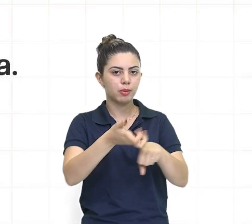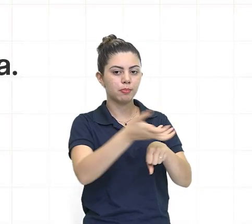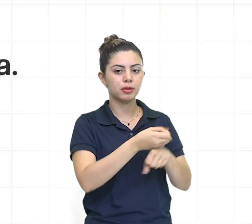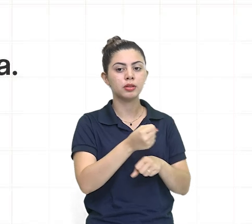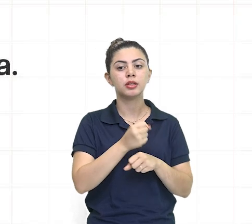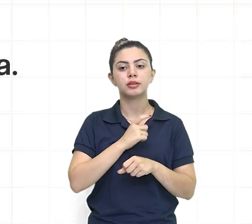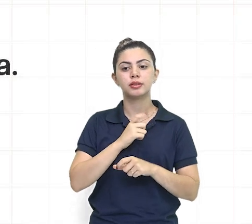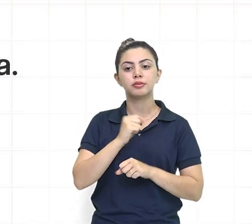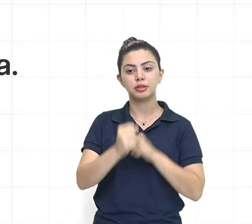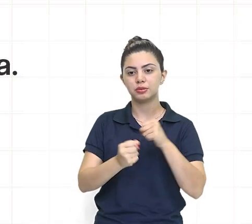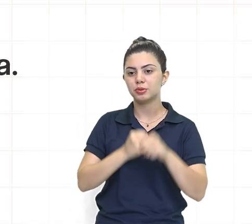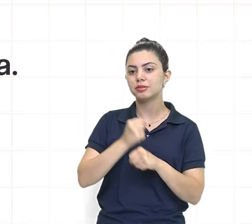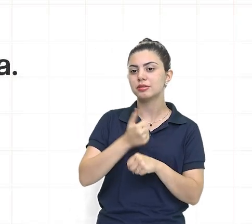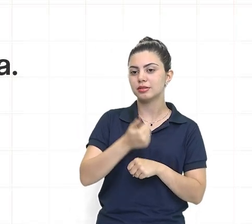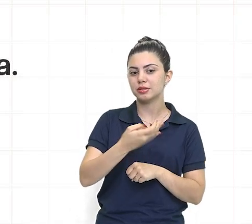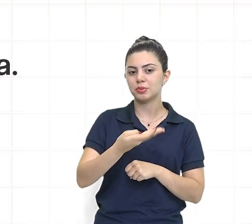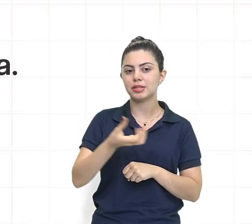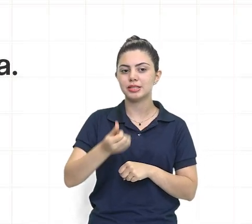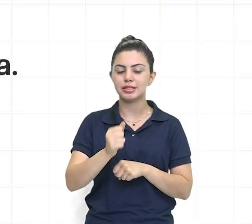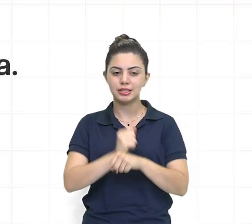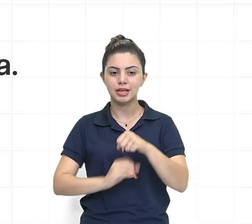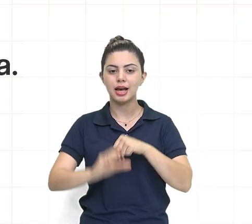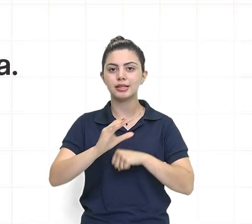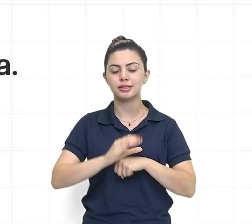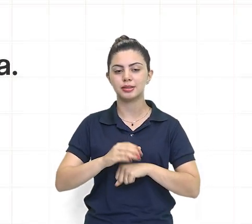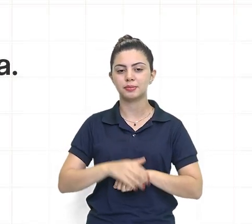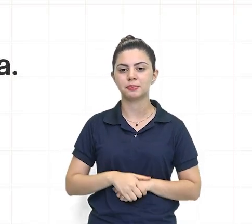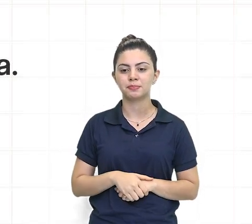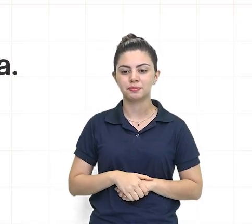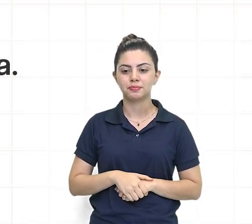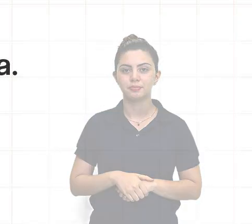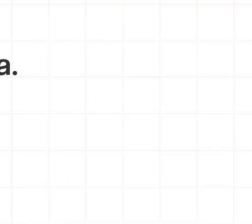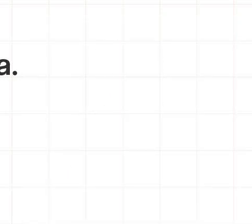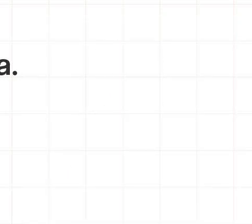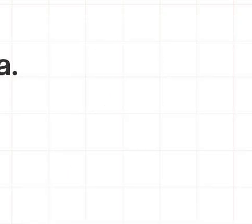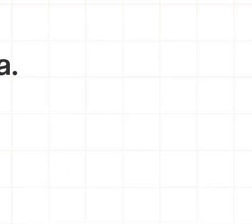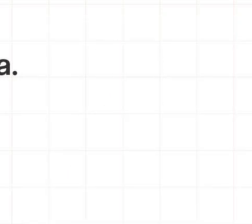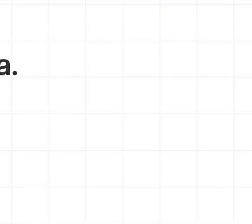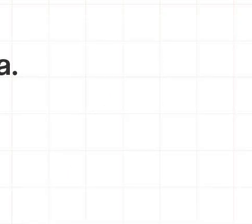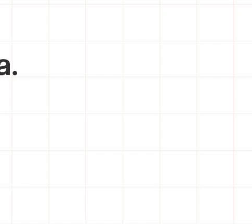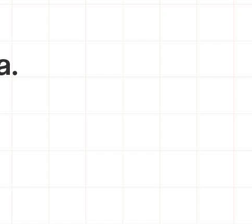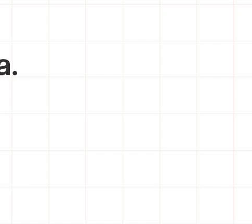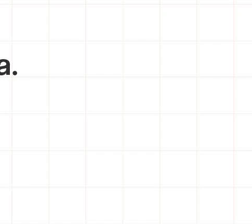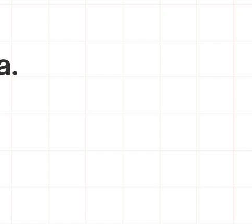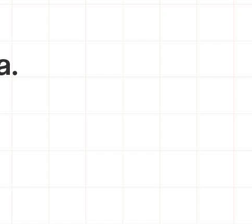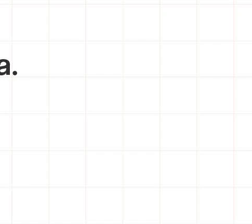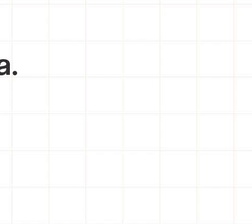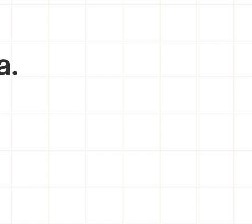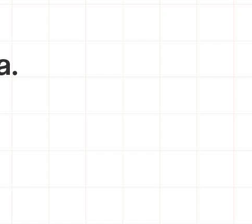em 146 a.C., a Grécia iria se tornar um protetorado de